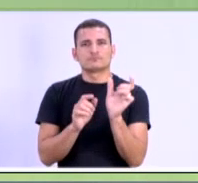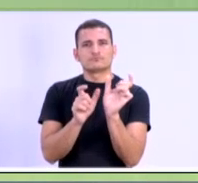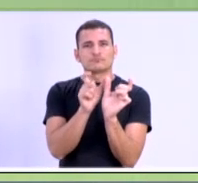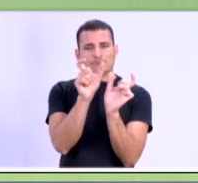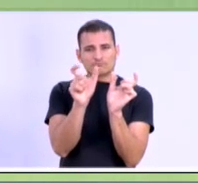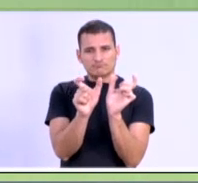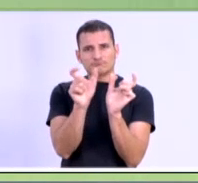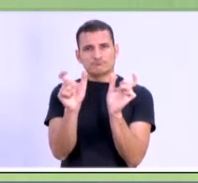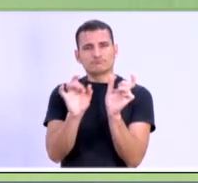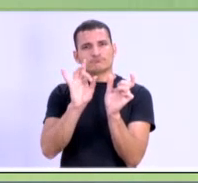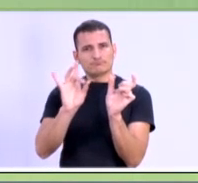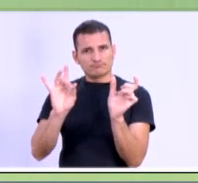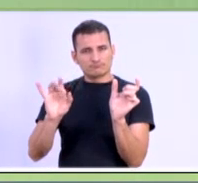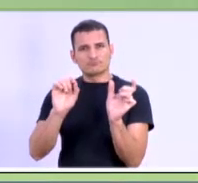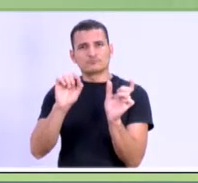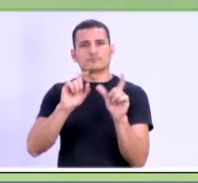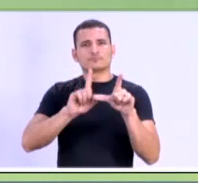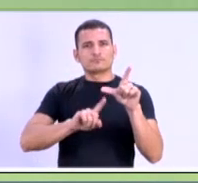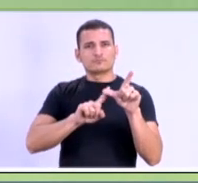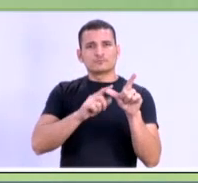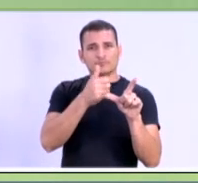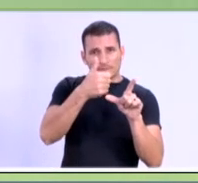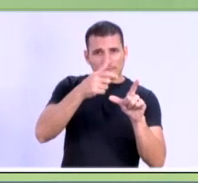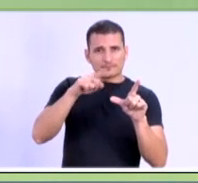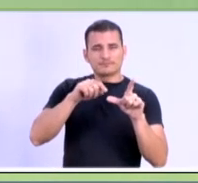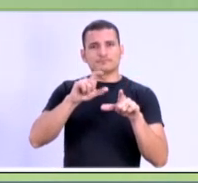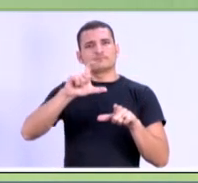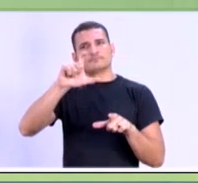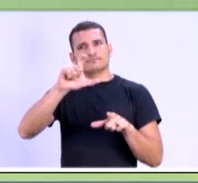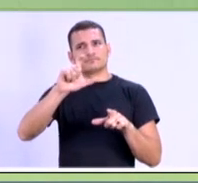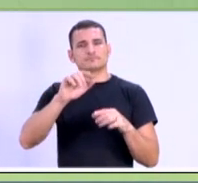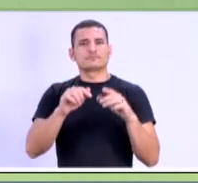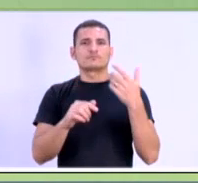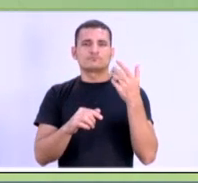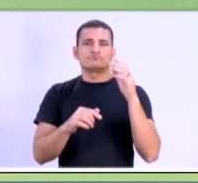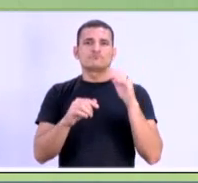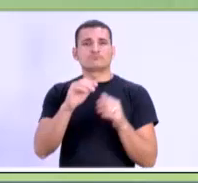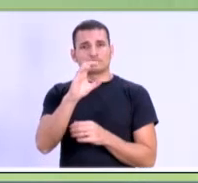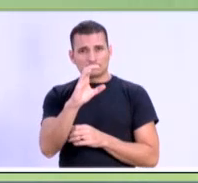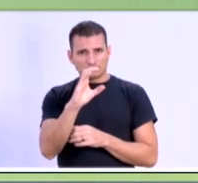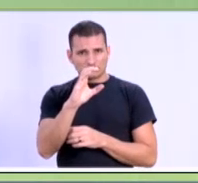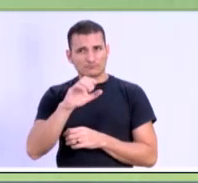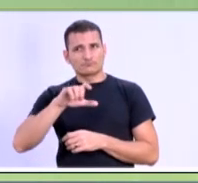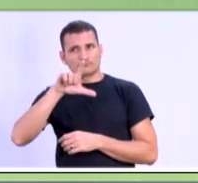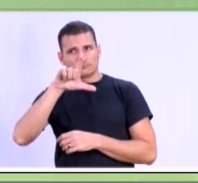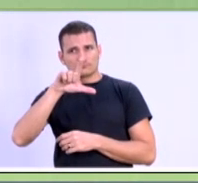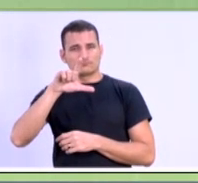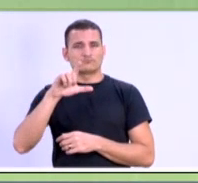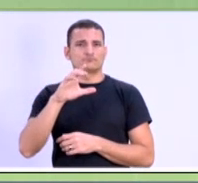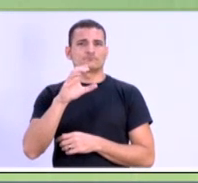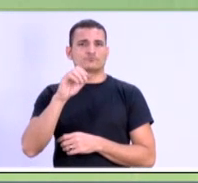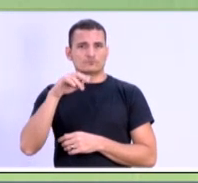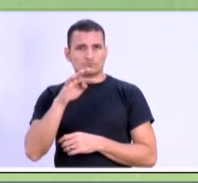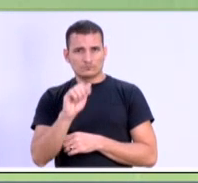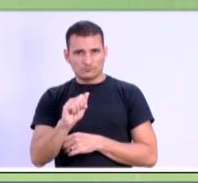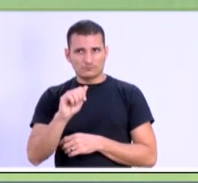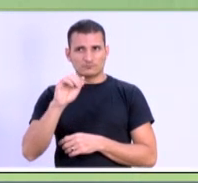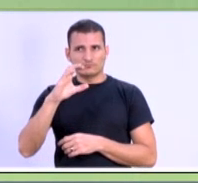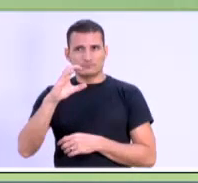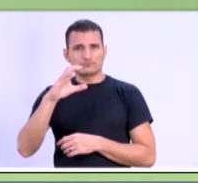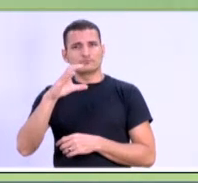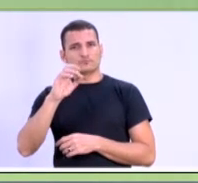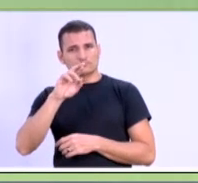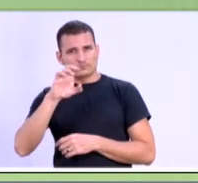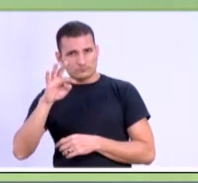a primeira letra é maiúscula. Então, C de conta é maiúsculo e C de corrente é maiúsculo. N de nota fiscal,